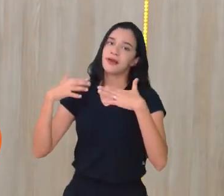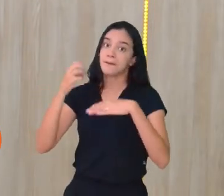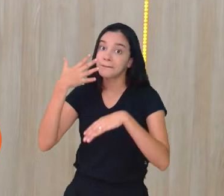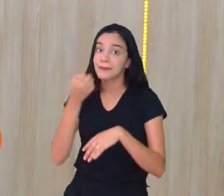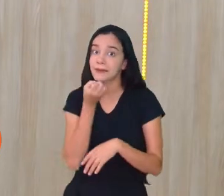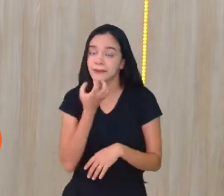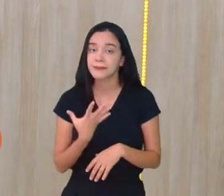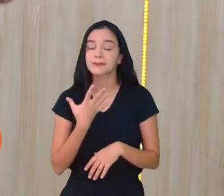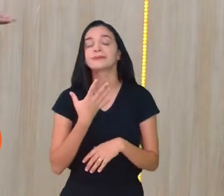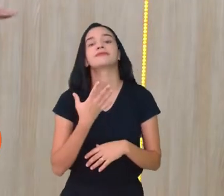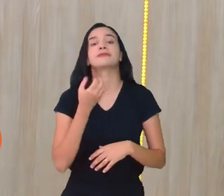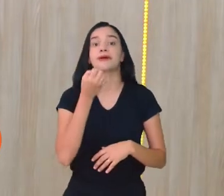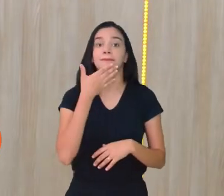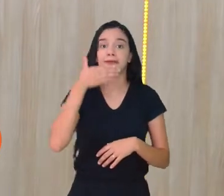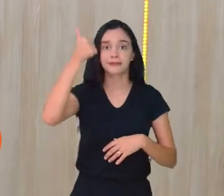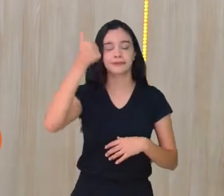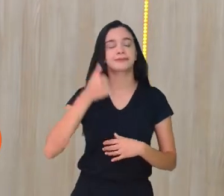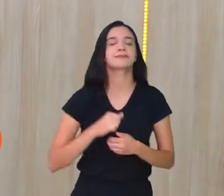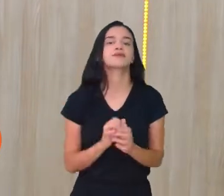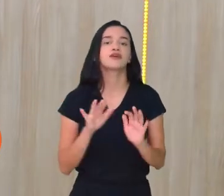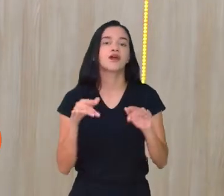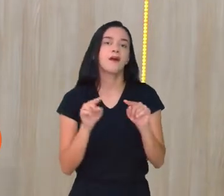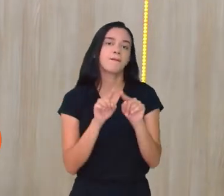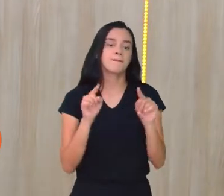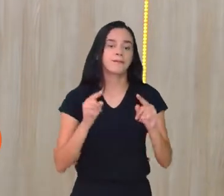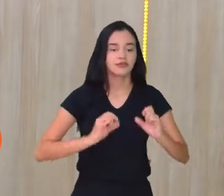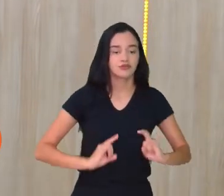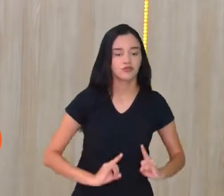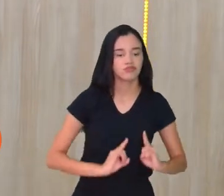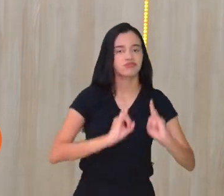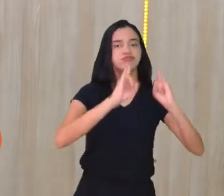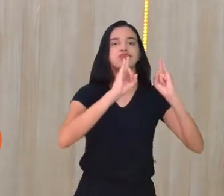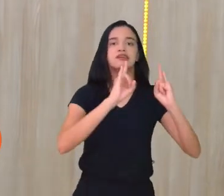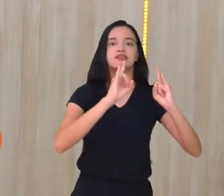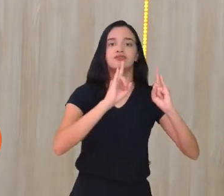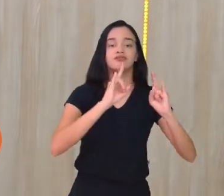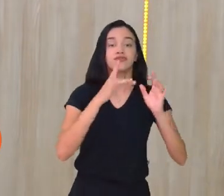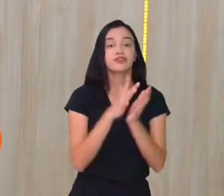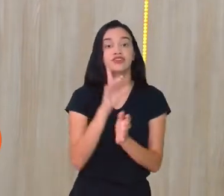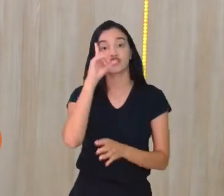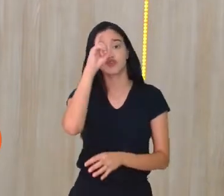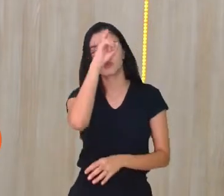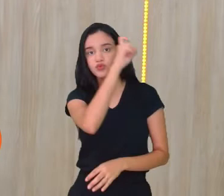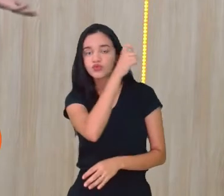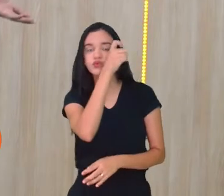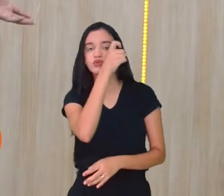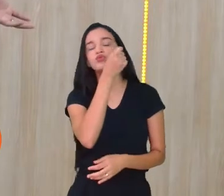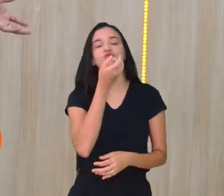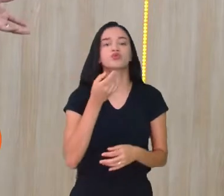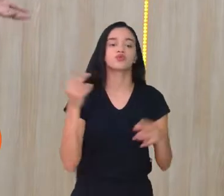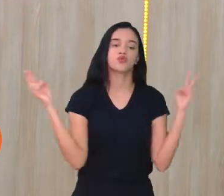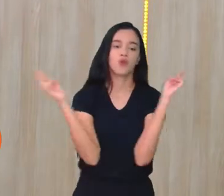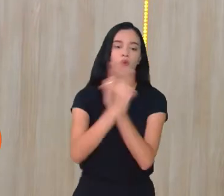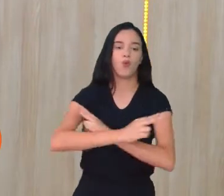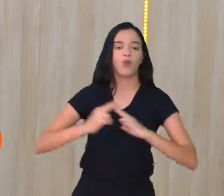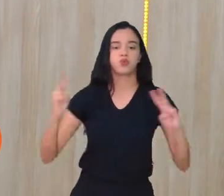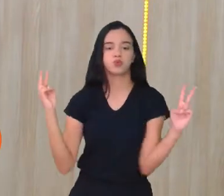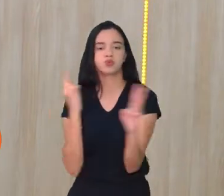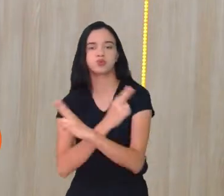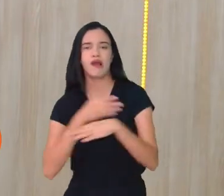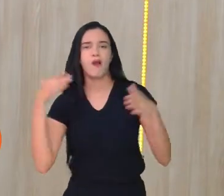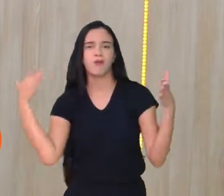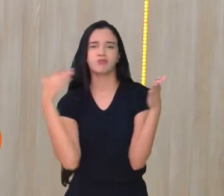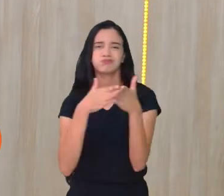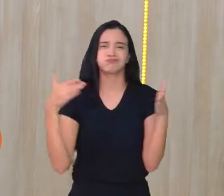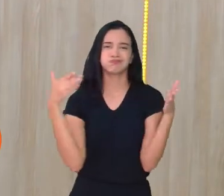edifícios estão ali, né, dificultando a circulação também desses ventos. Então, ou seja, vai ficar um